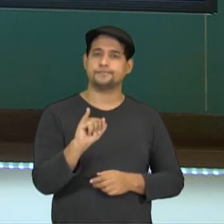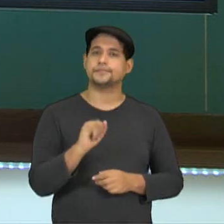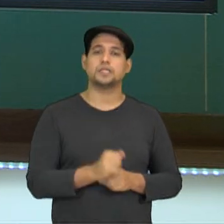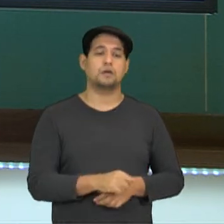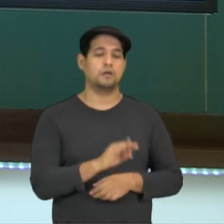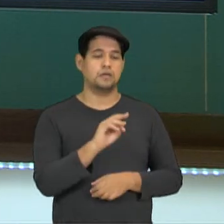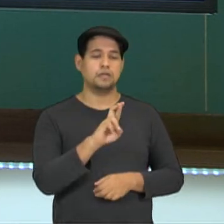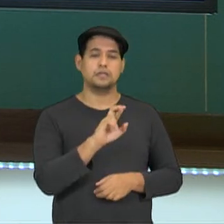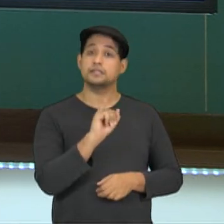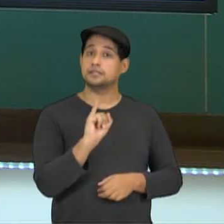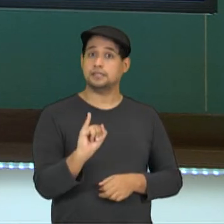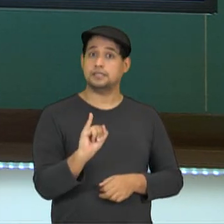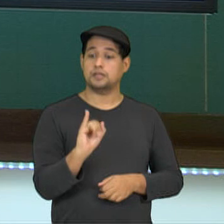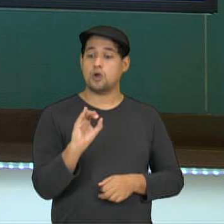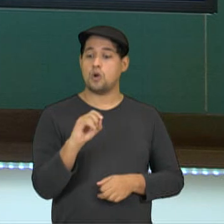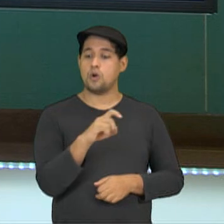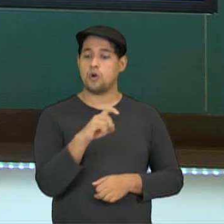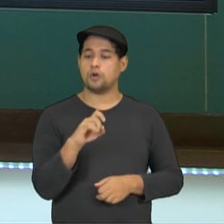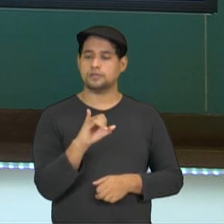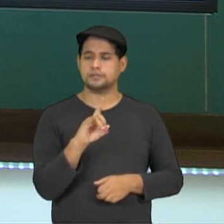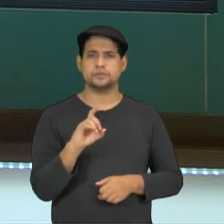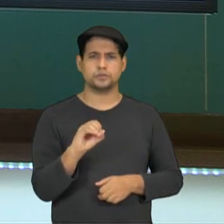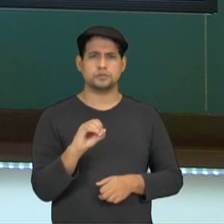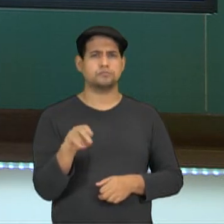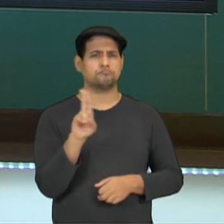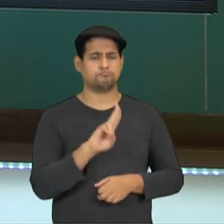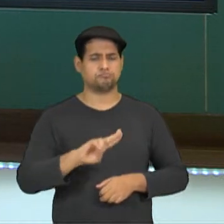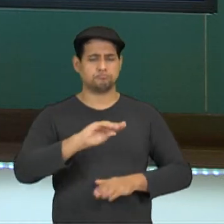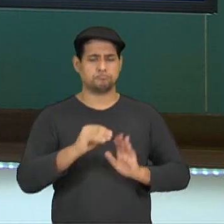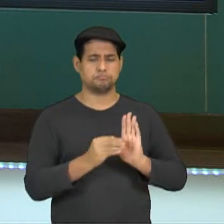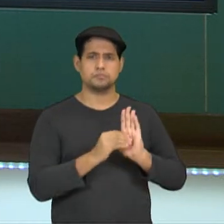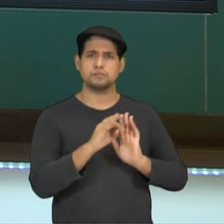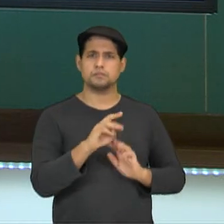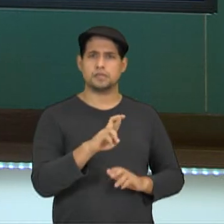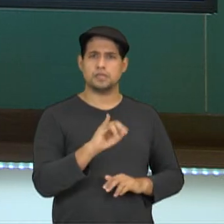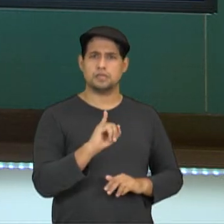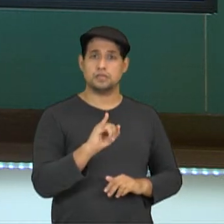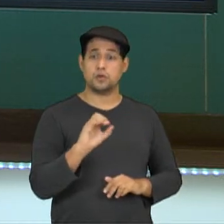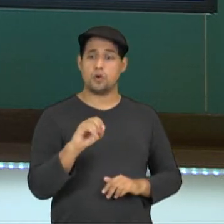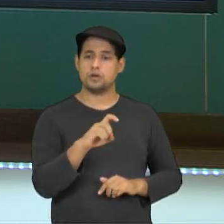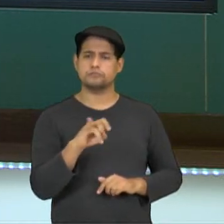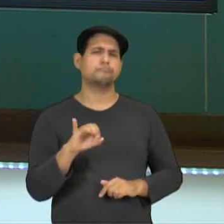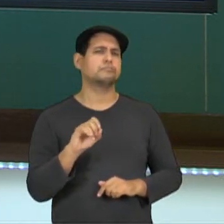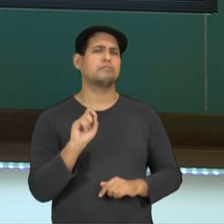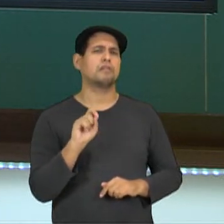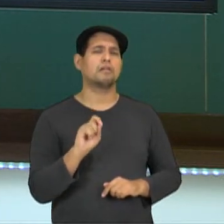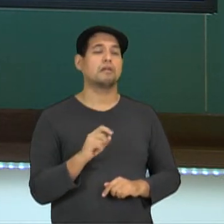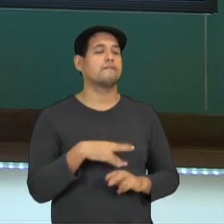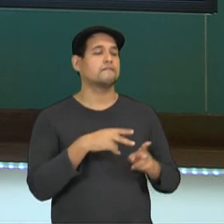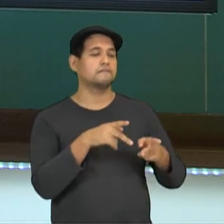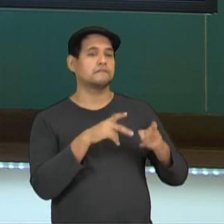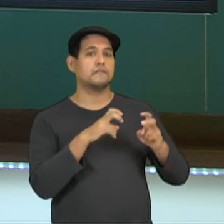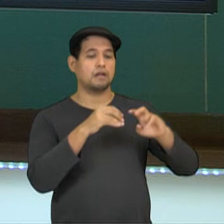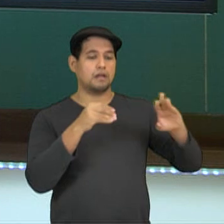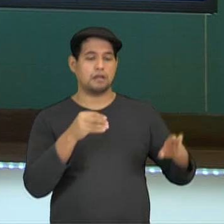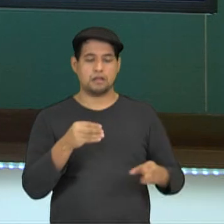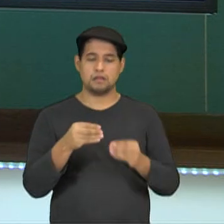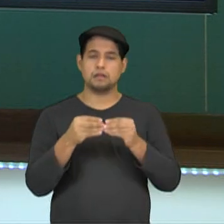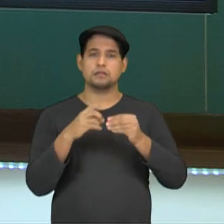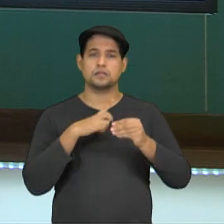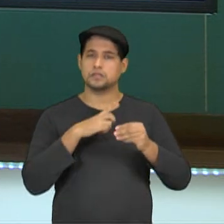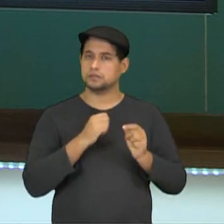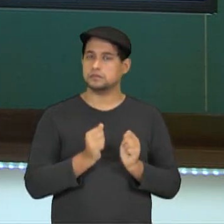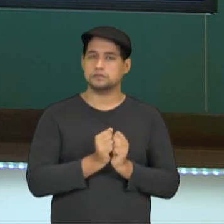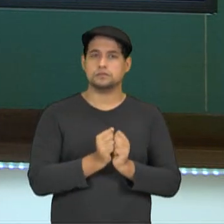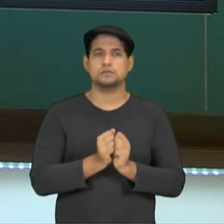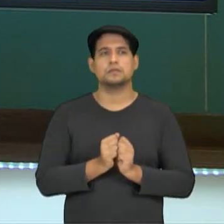ele fica lá trióxido. Colocou lá trióxido de, aí você vai ver o outro elemento que está na